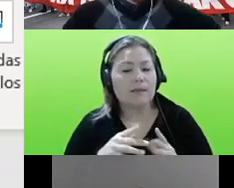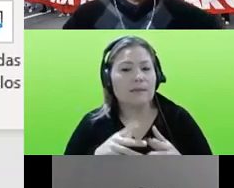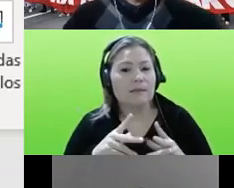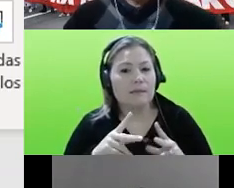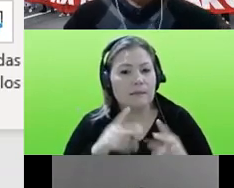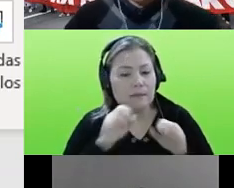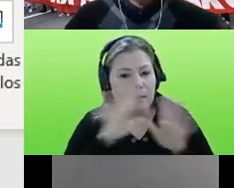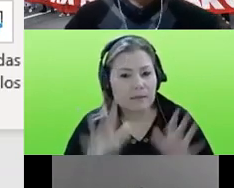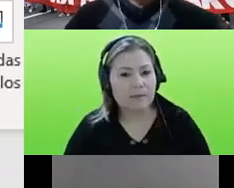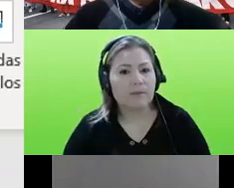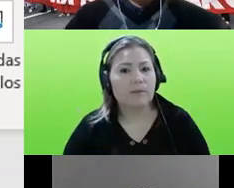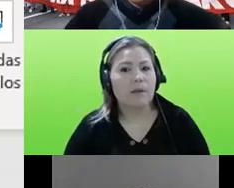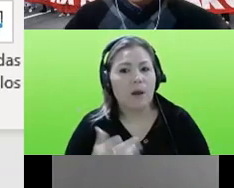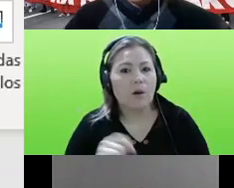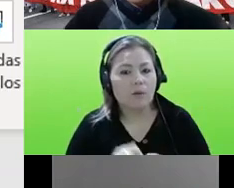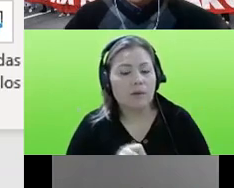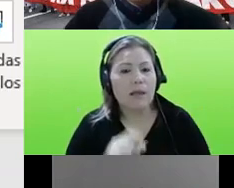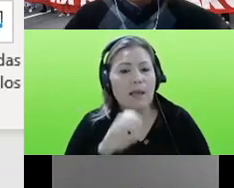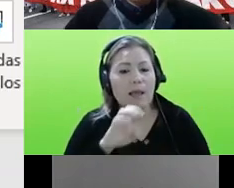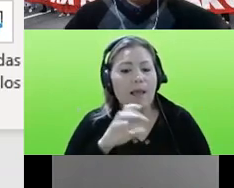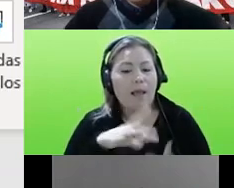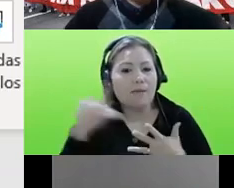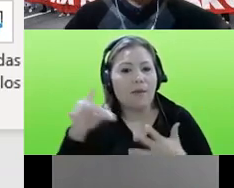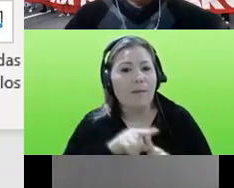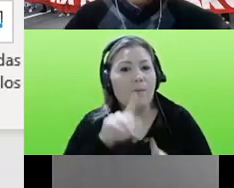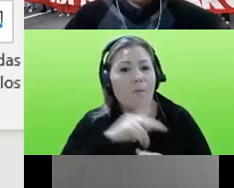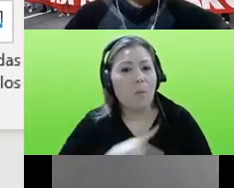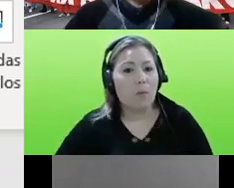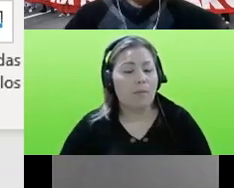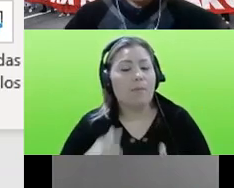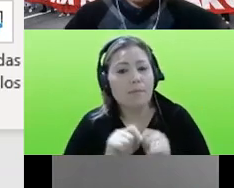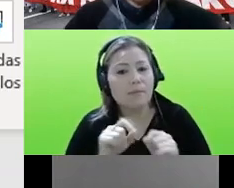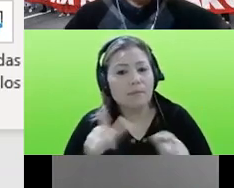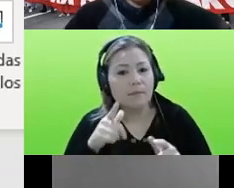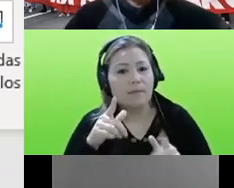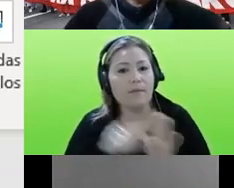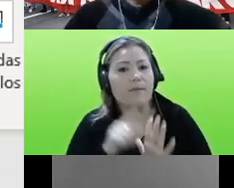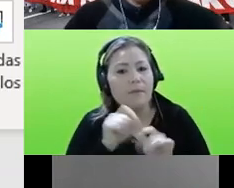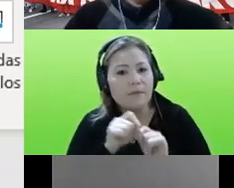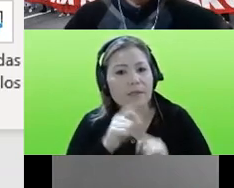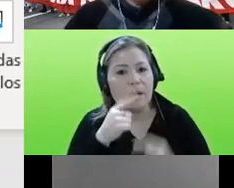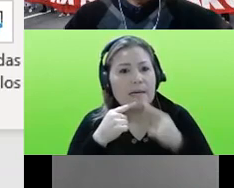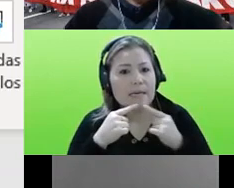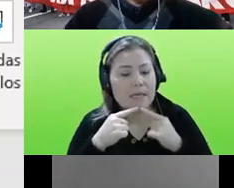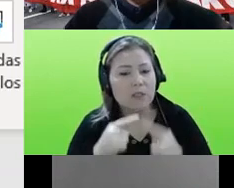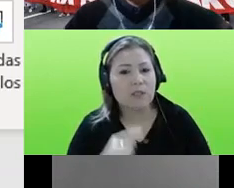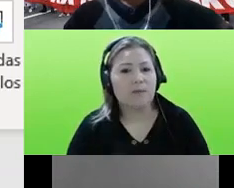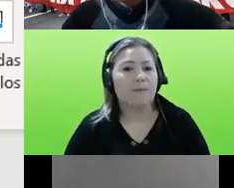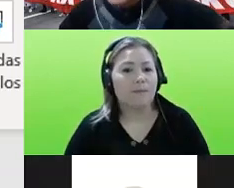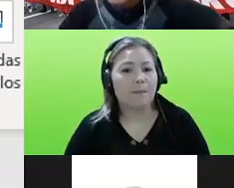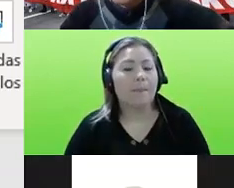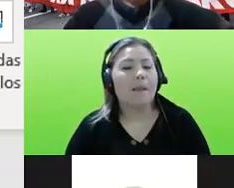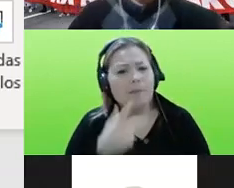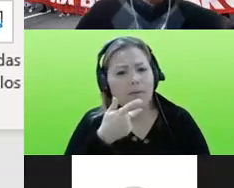Então, agora é traduzido como esfera pública, mas aí está a ideia de públicos. A Nancy Fraser vai fazer uma crítica contundente para dizer, olha,